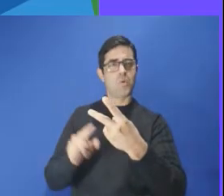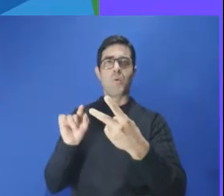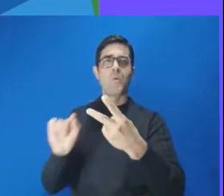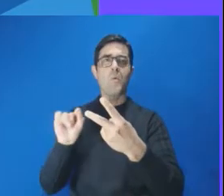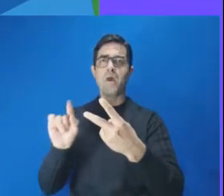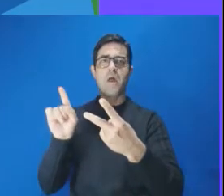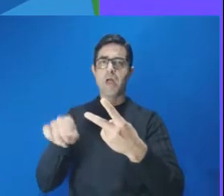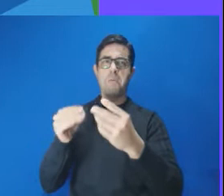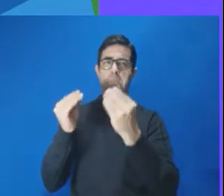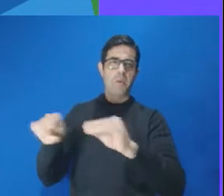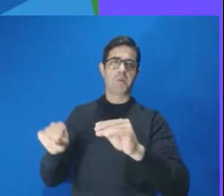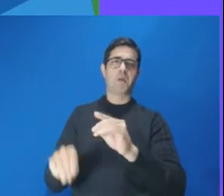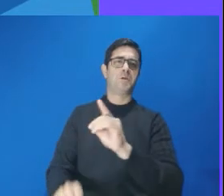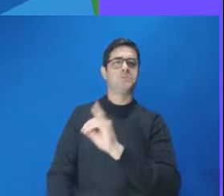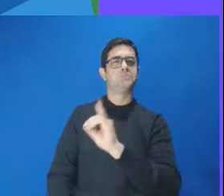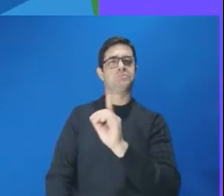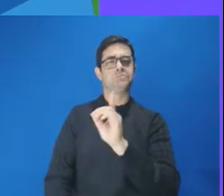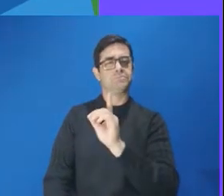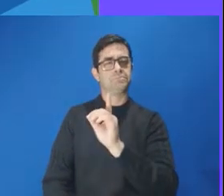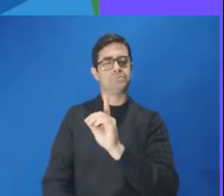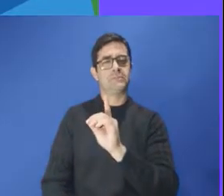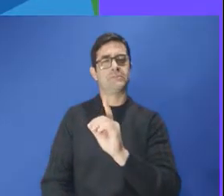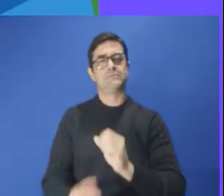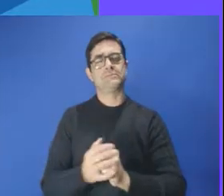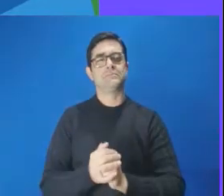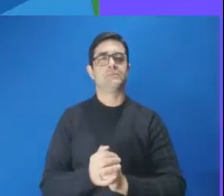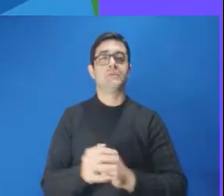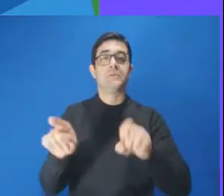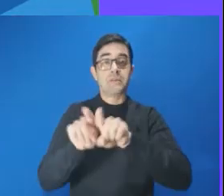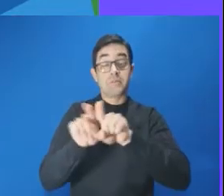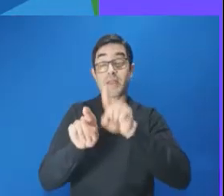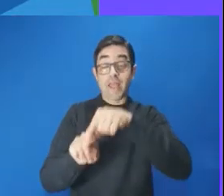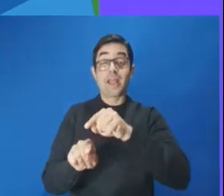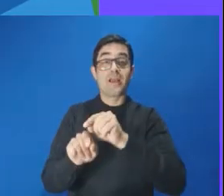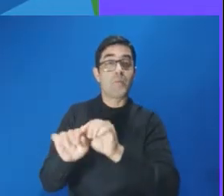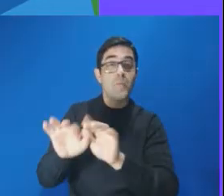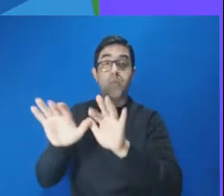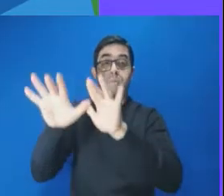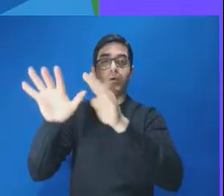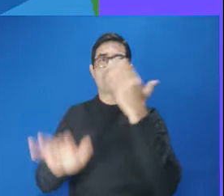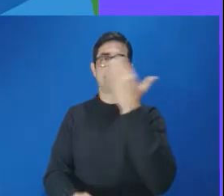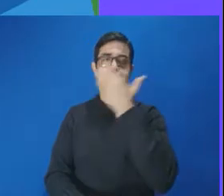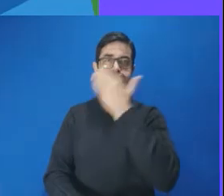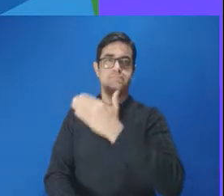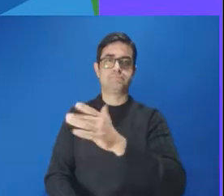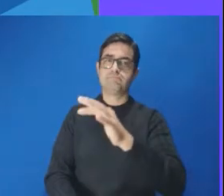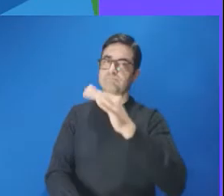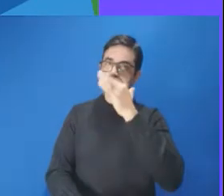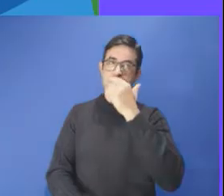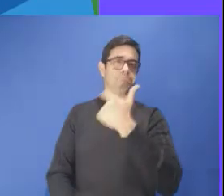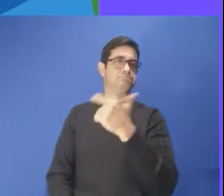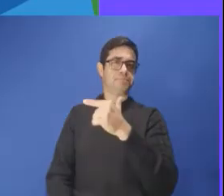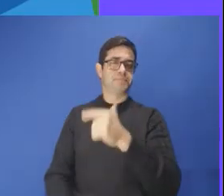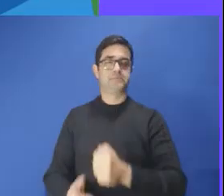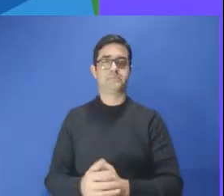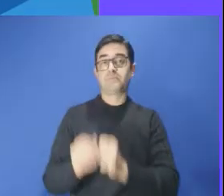seja incolor e inodoro. Embora ele não seja tóxico, ele é um gás que causa poluição porque ele é um